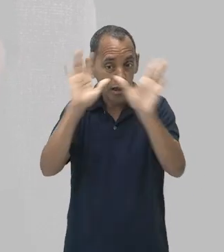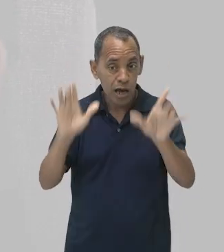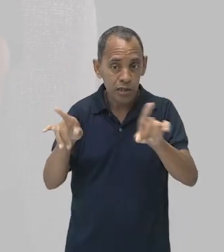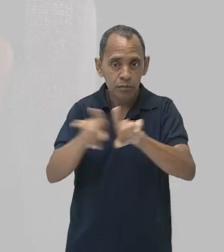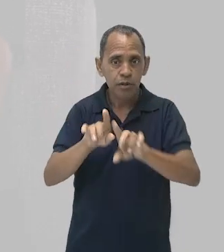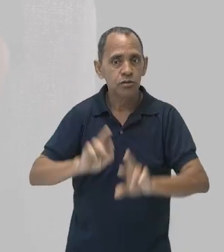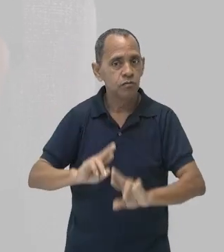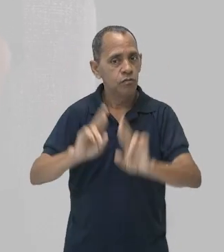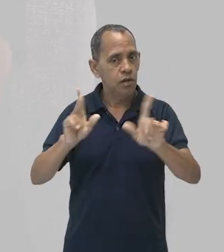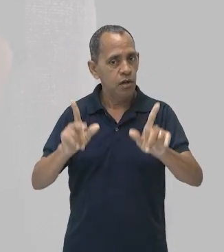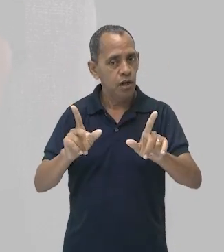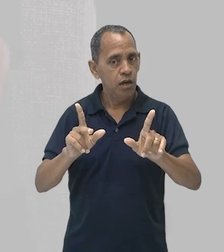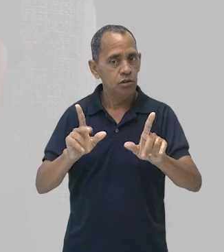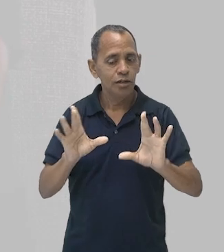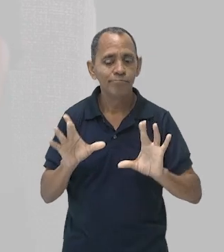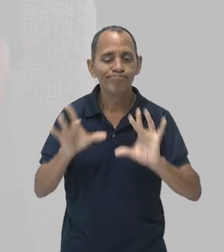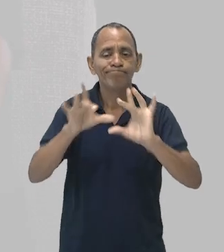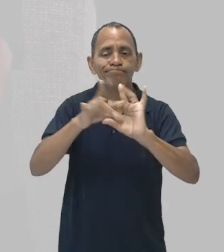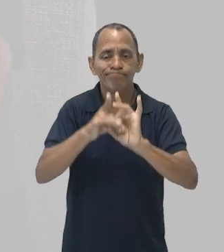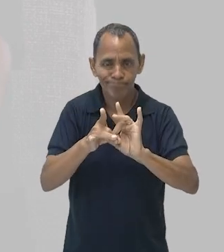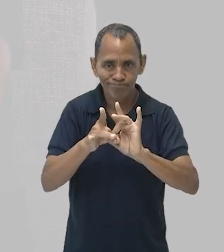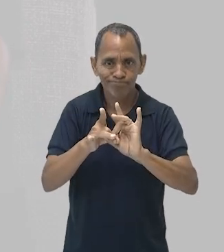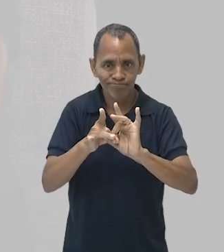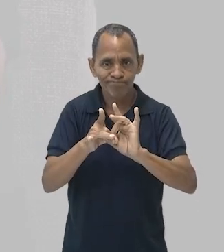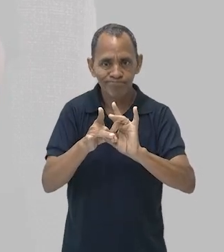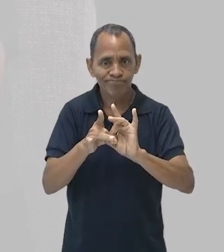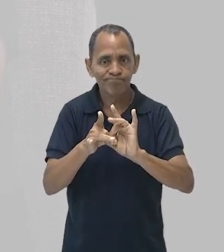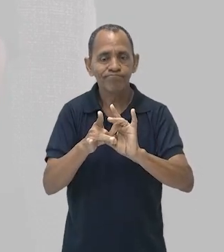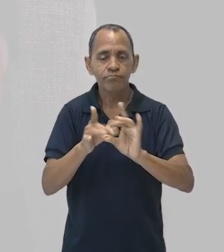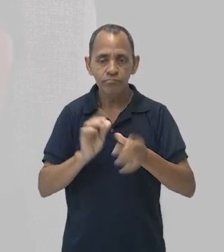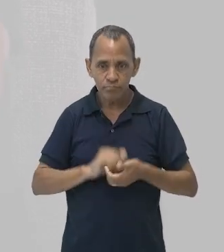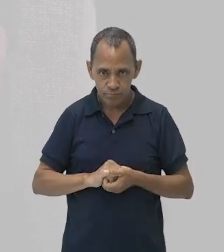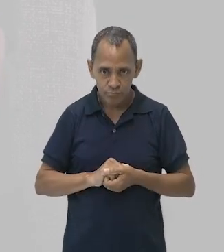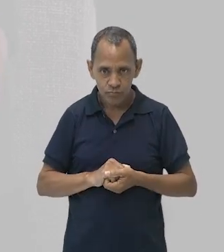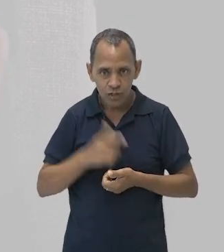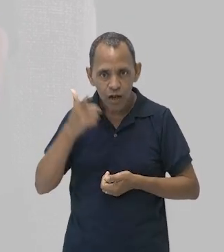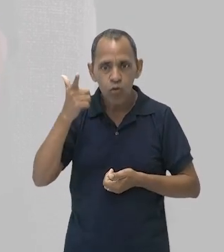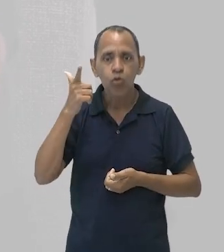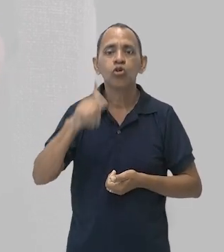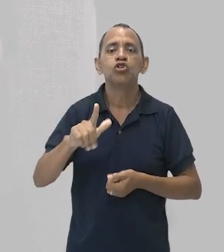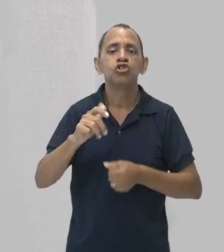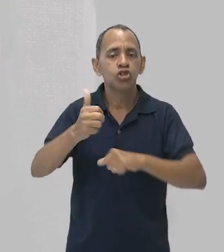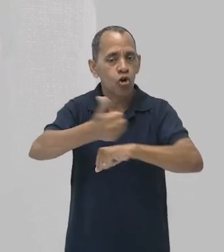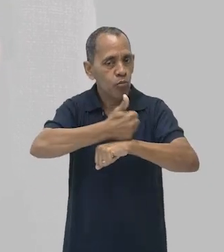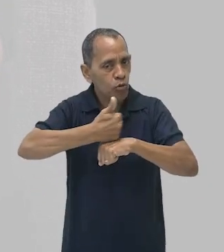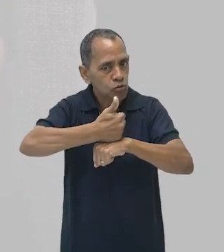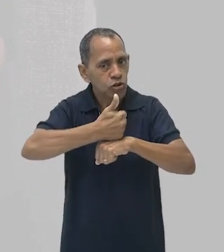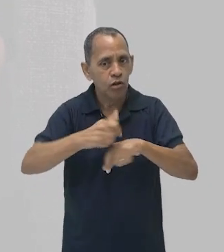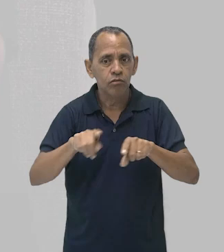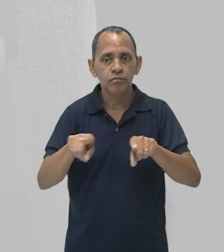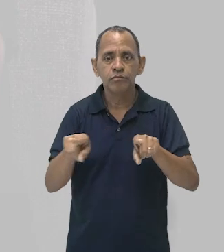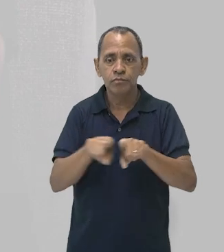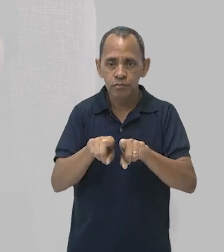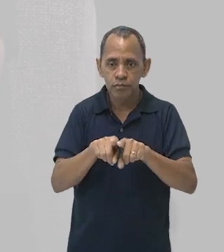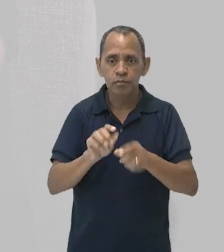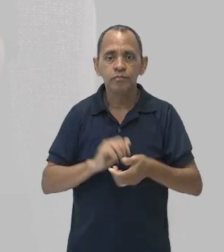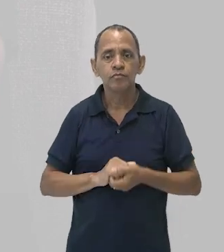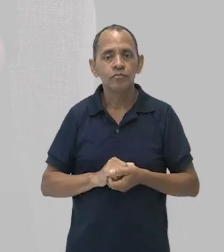elas linkavam isso a um excelente resultado de profissional. Então foi bem difícil para mim quebrar essa